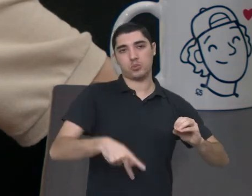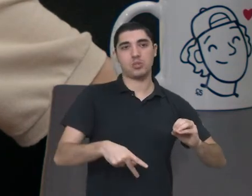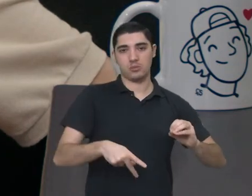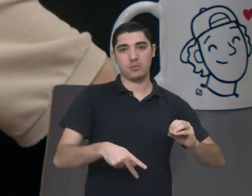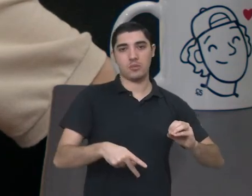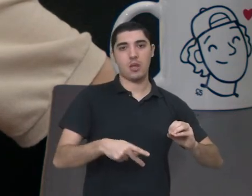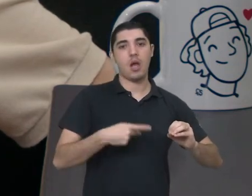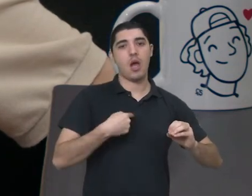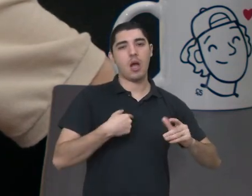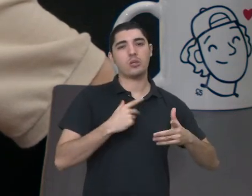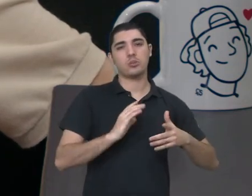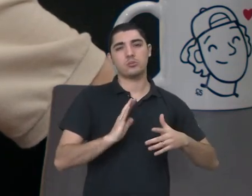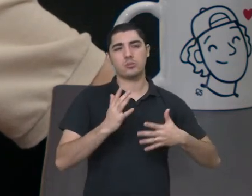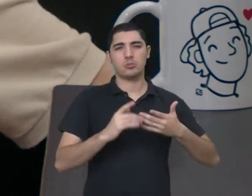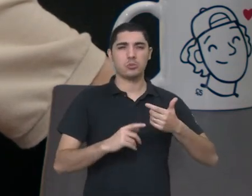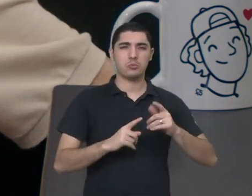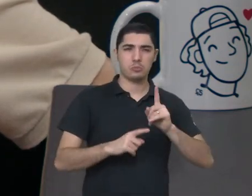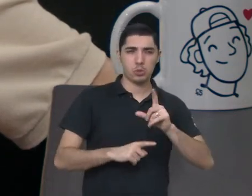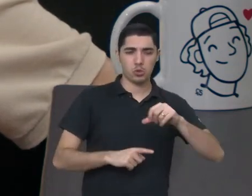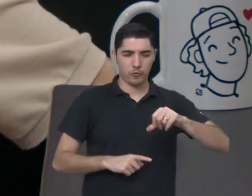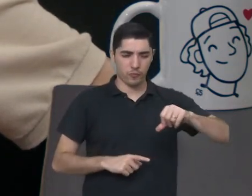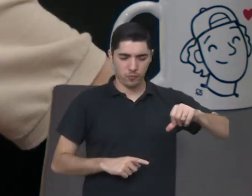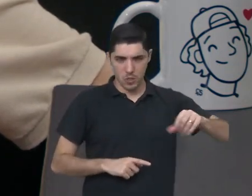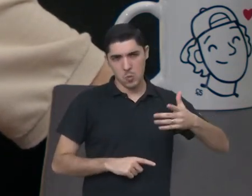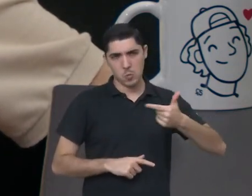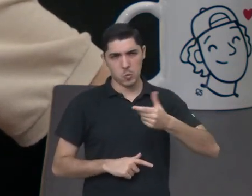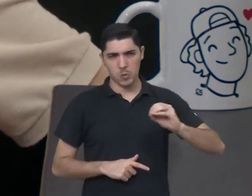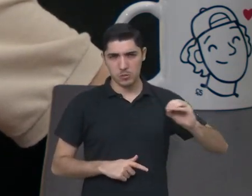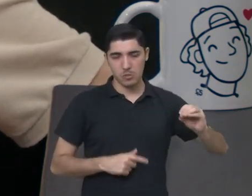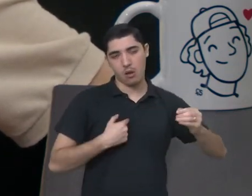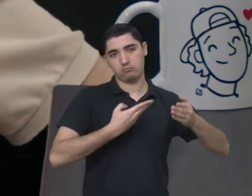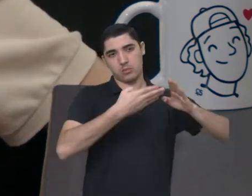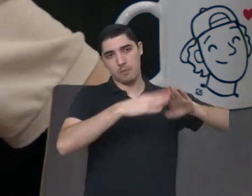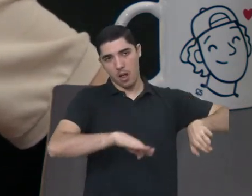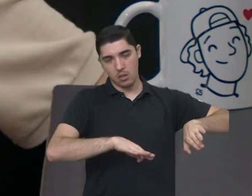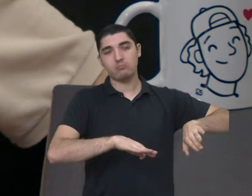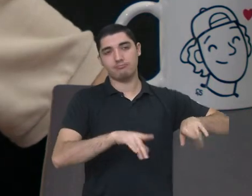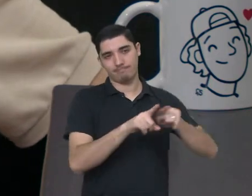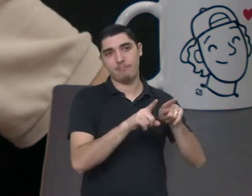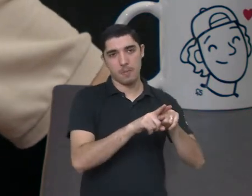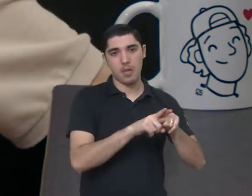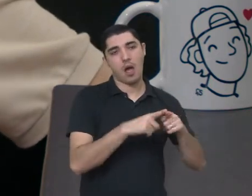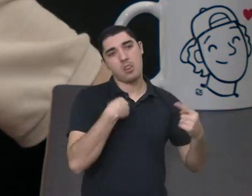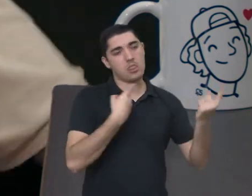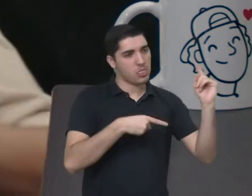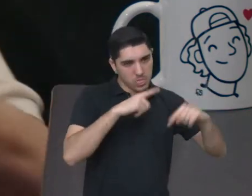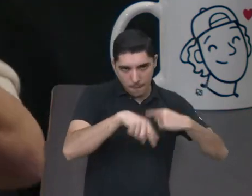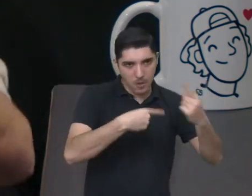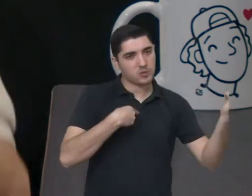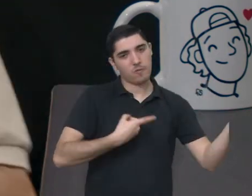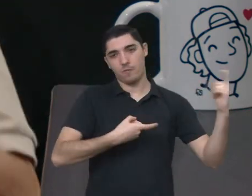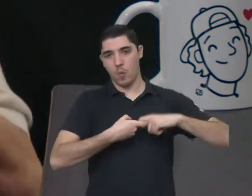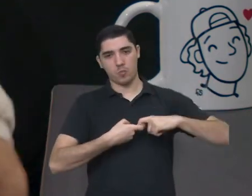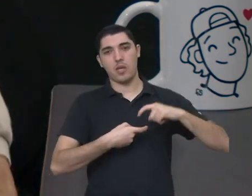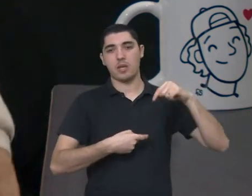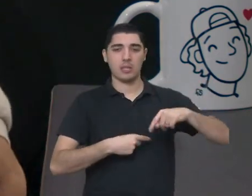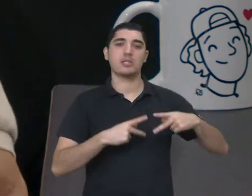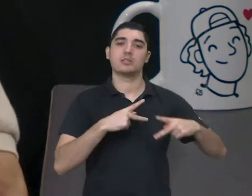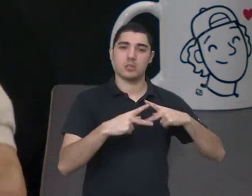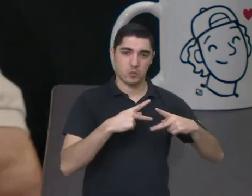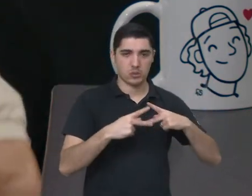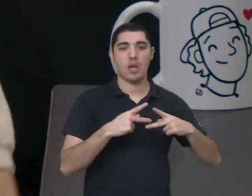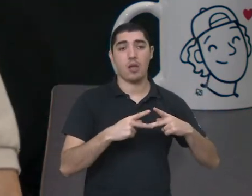levei um choque, uma descarga elétrica, estava todo molhado, sapato molhado, tênis, sapato, roupa, tudo molhado, né?